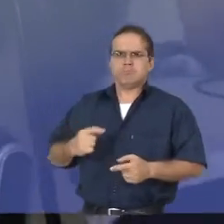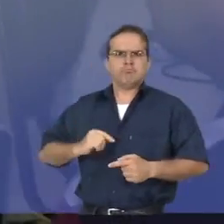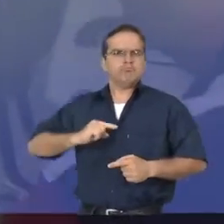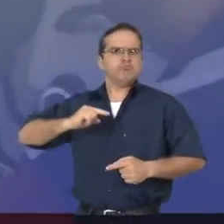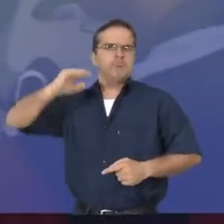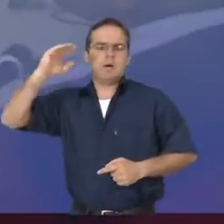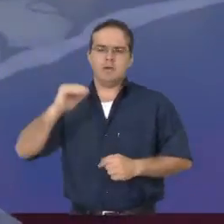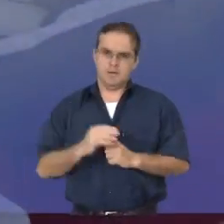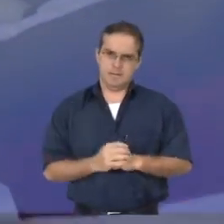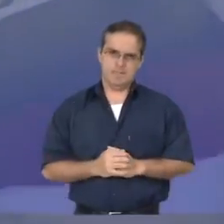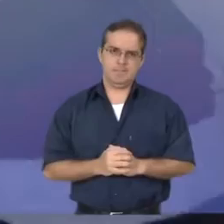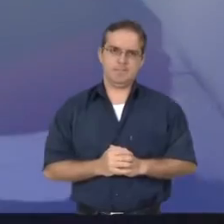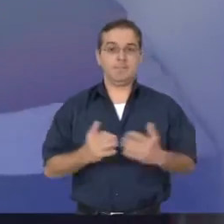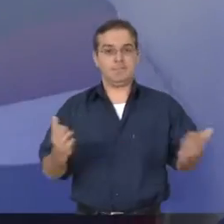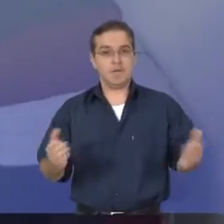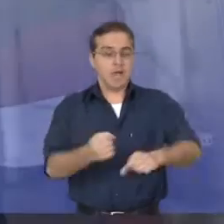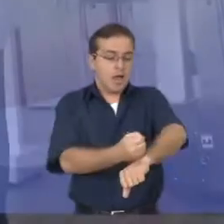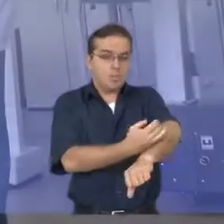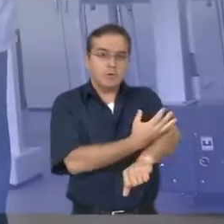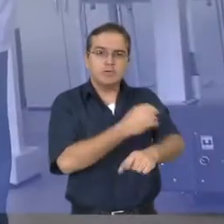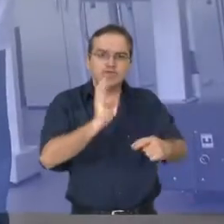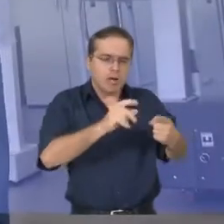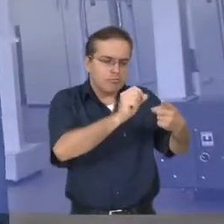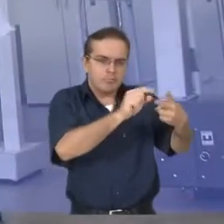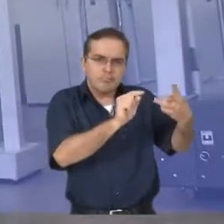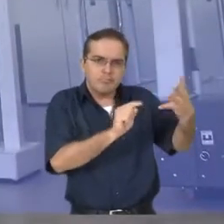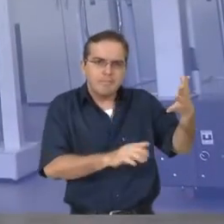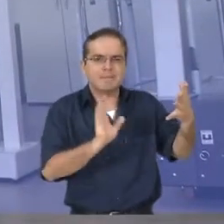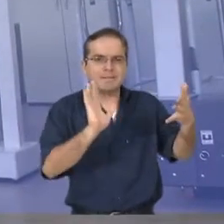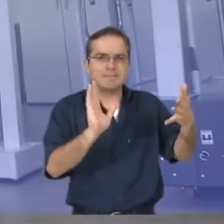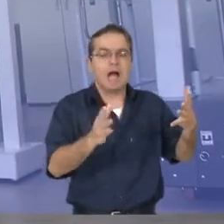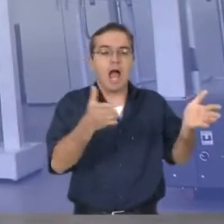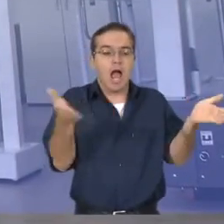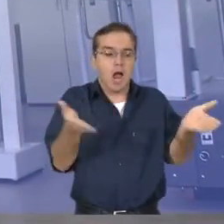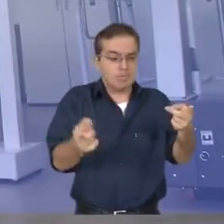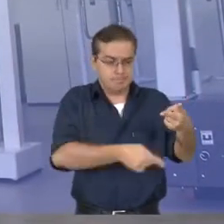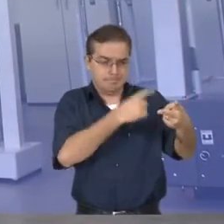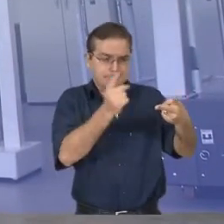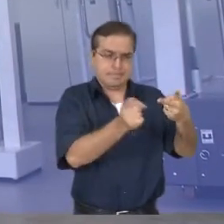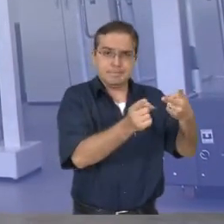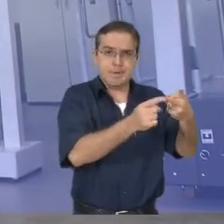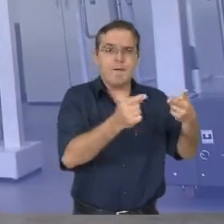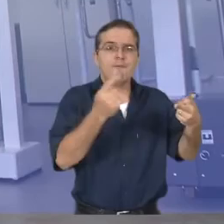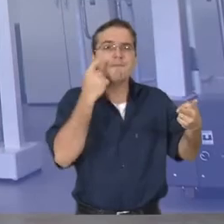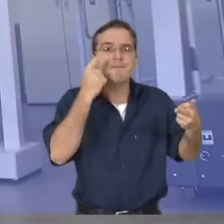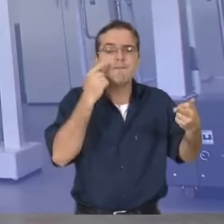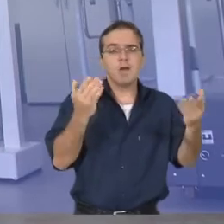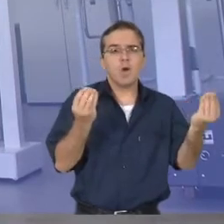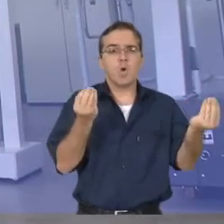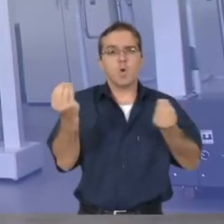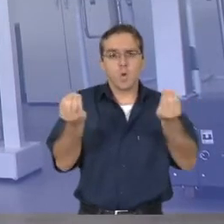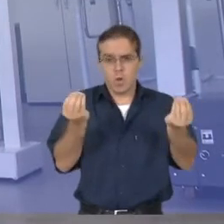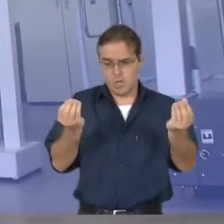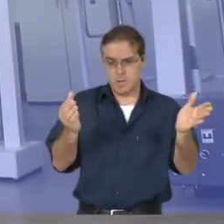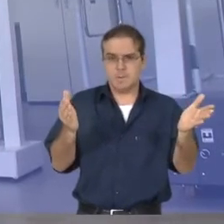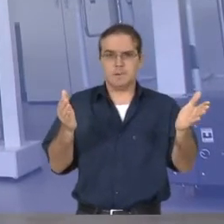emoções sentidas nesse tipo de situação, a próxima fase da pesquisa é investigar as relações fisiológicas